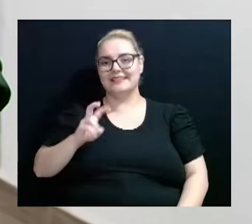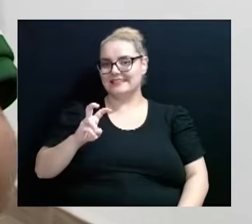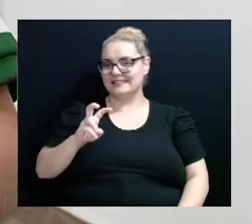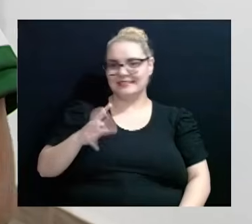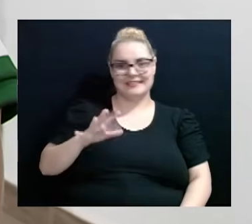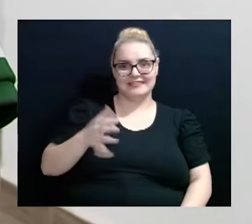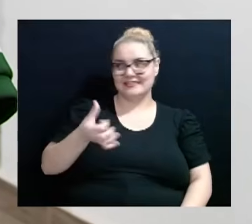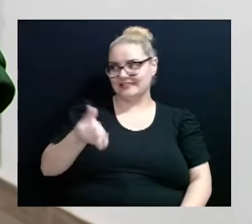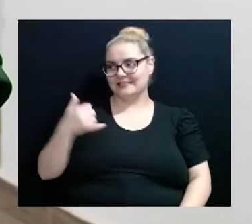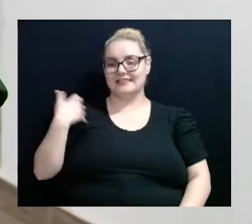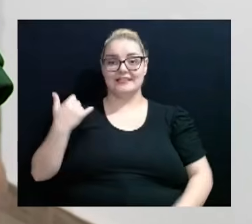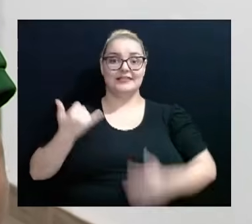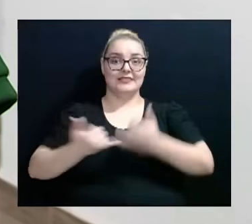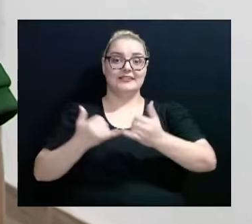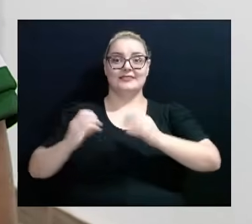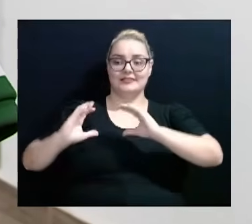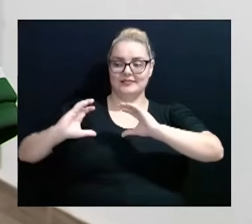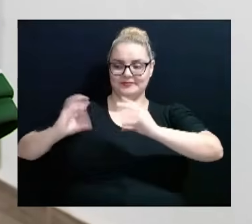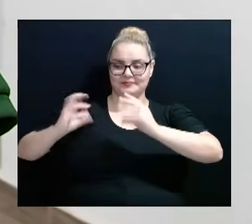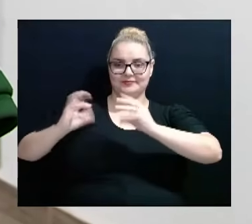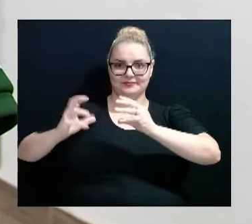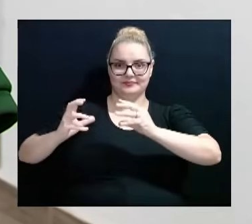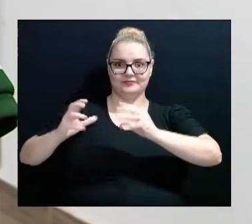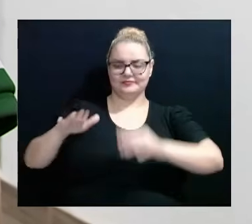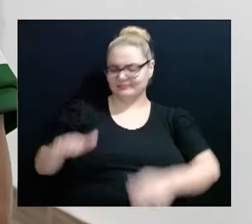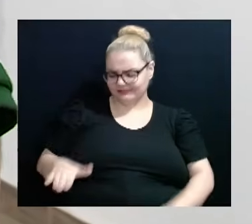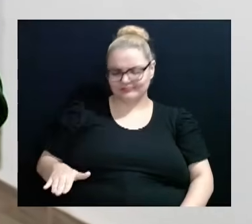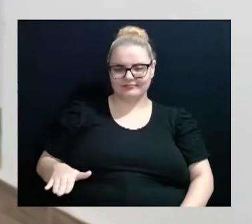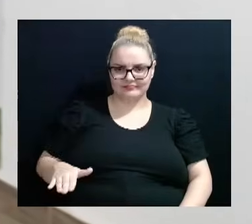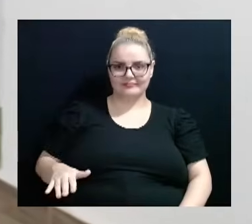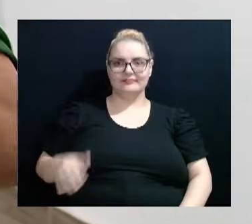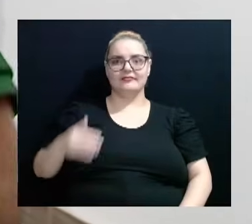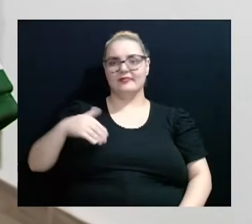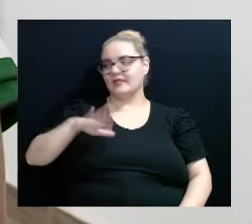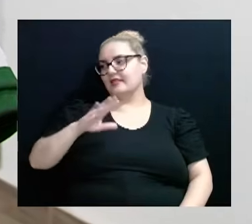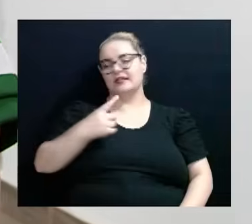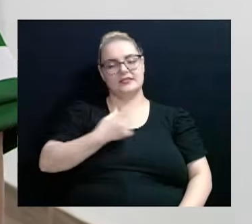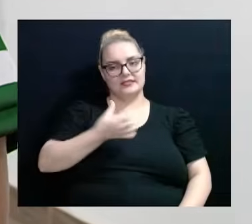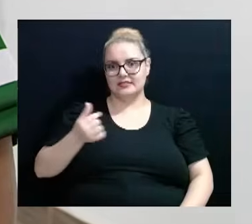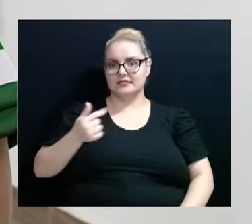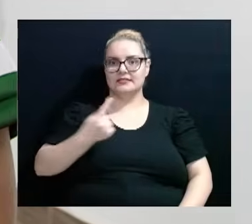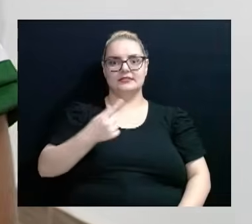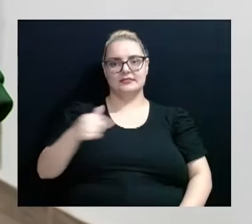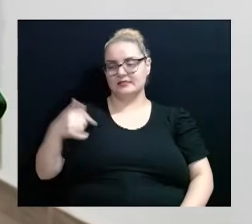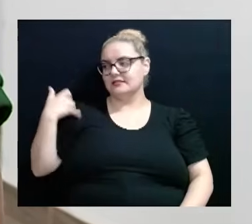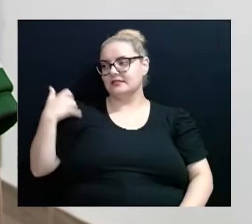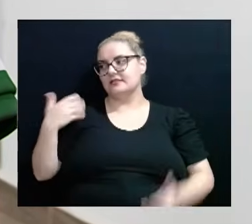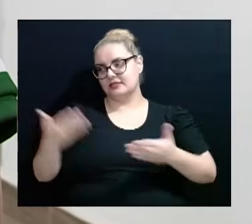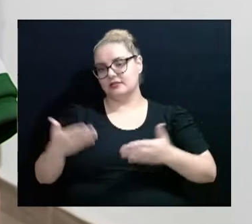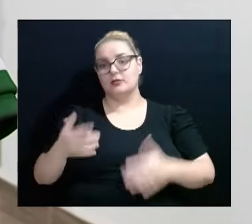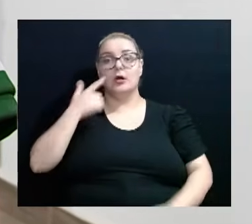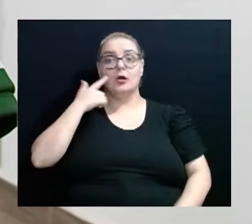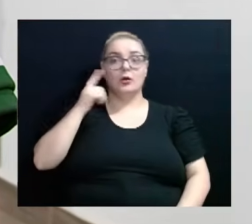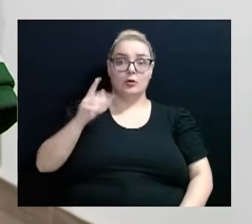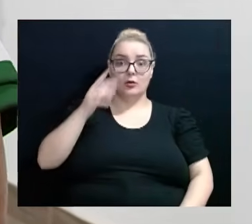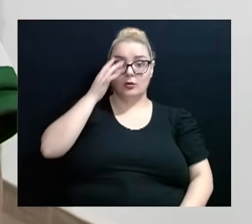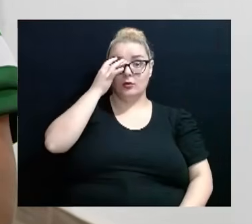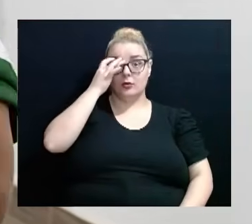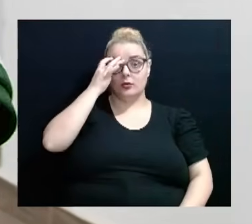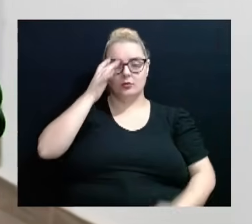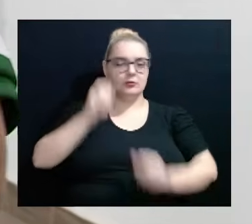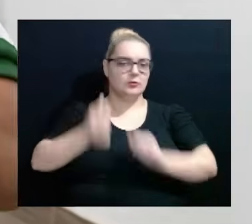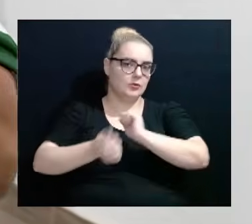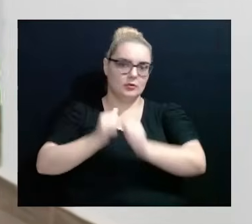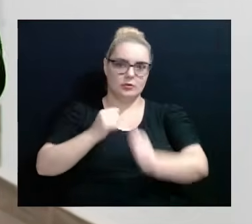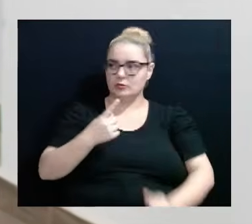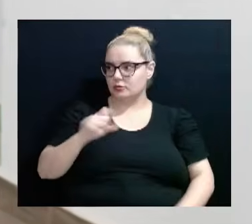muito engraçado, ali, a partir de 5, 6 anos, já brincando com a bola, né, bem pequenininho mesmo, e aí vai até os 16, 17 anos hoje. Claro que